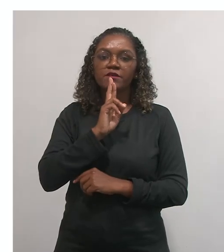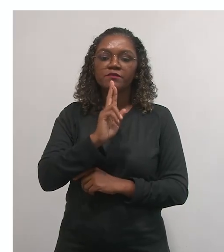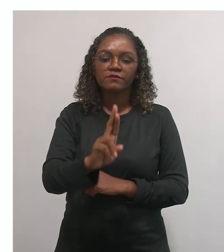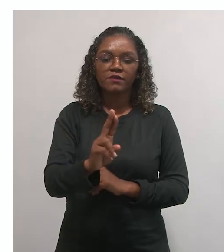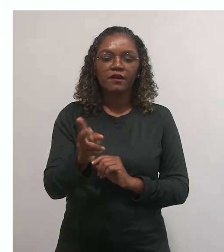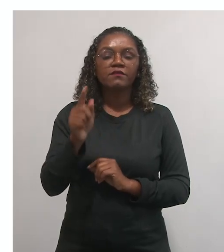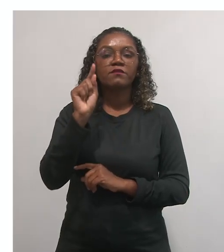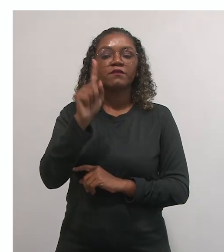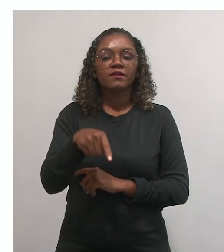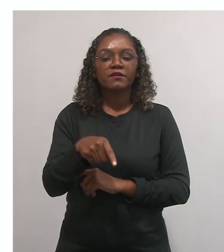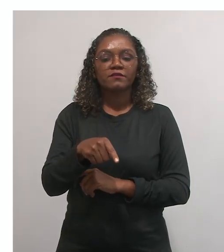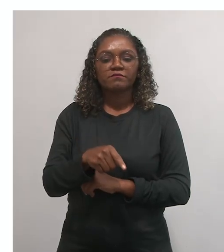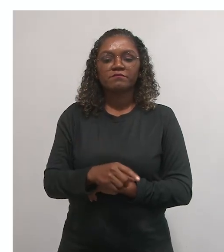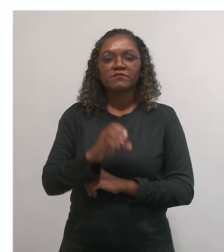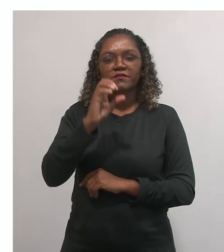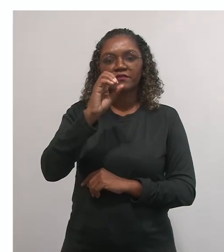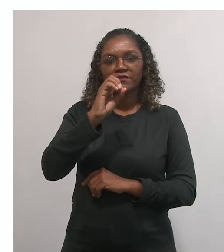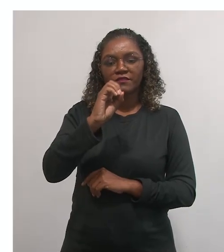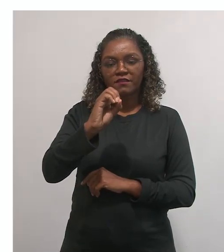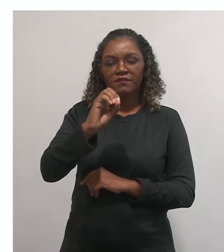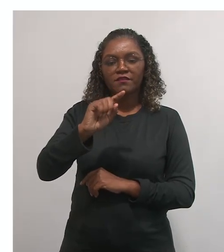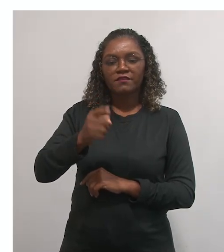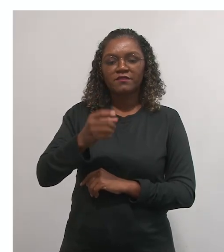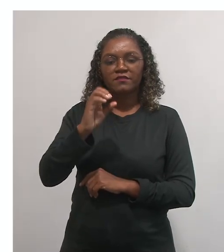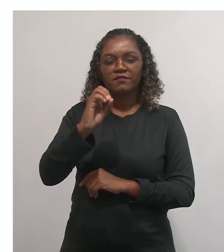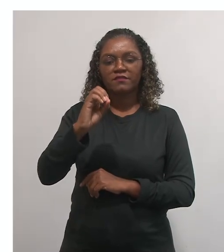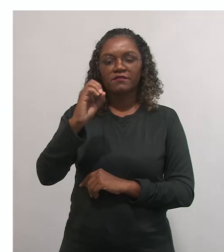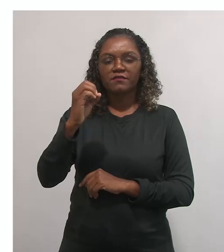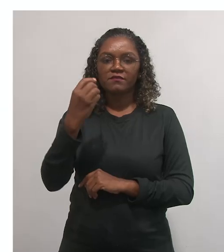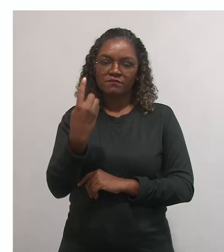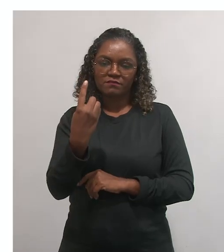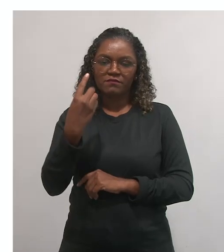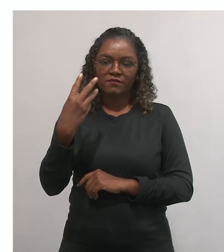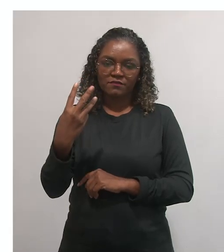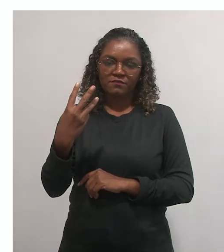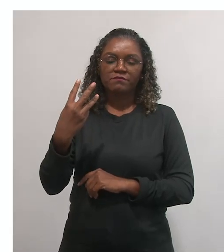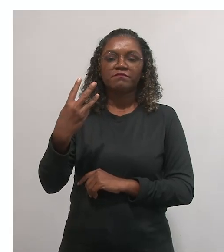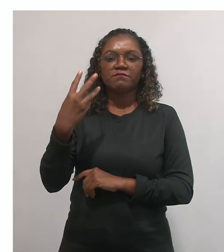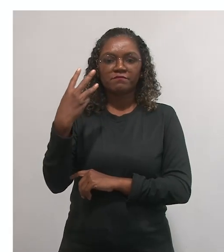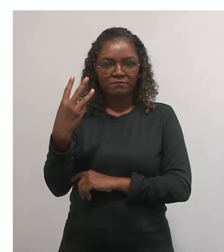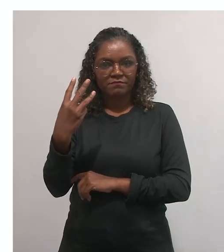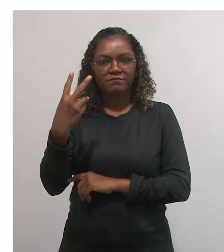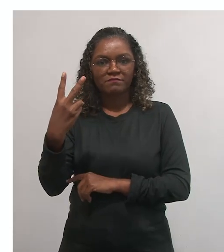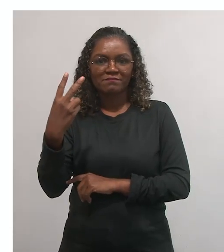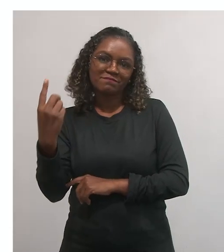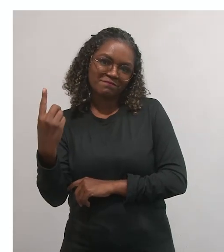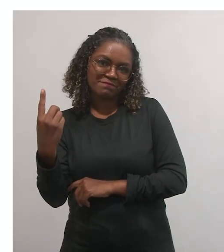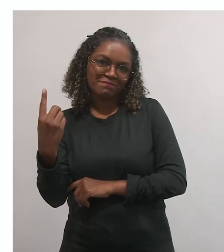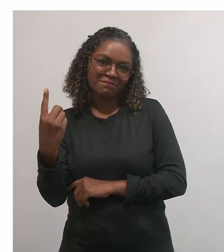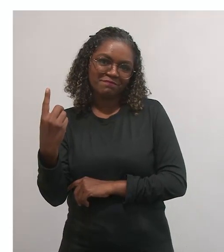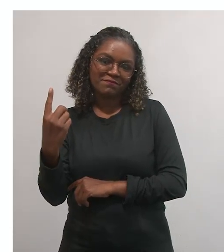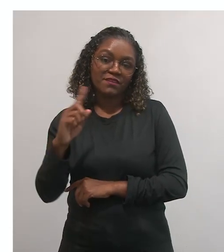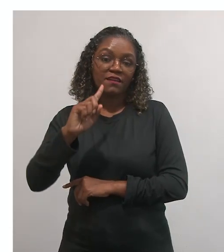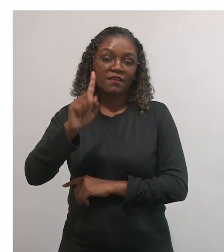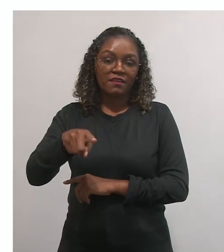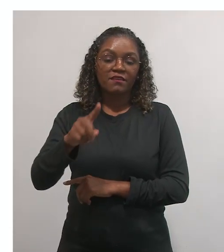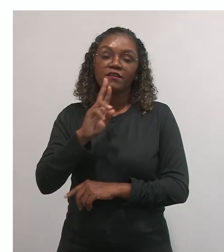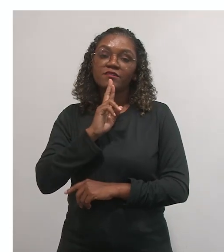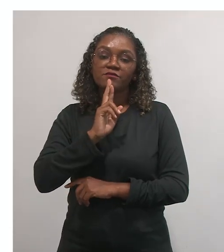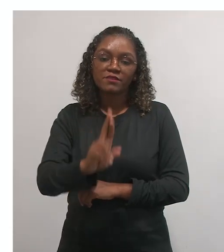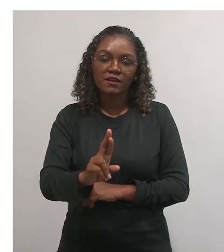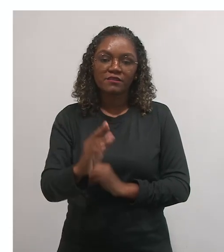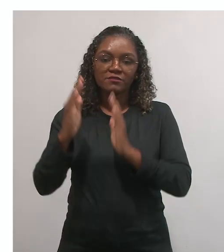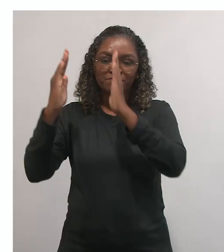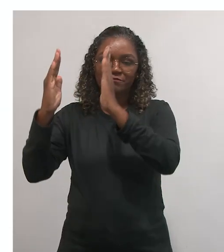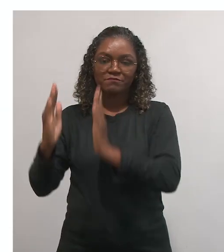dar que continua né o primeiro pão que é o pão Big Brother com o resultado lá